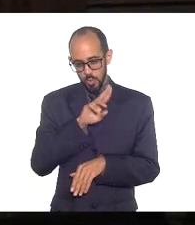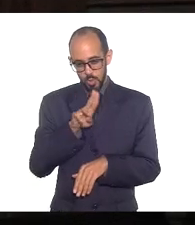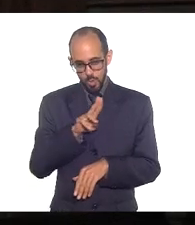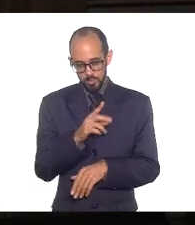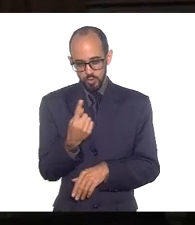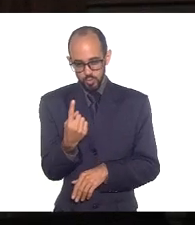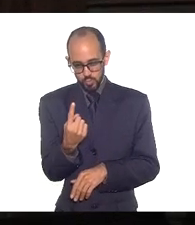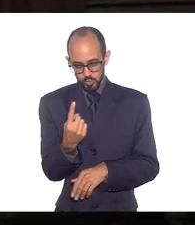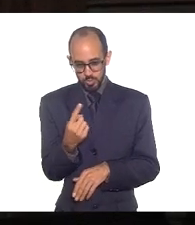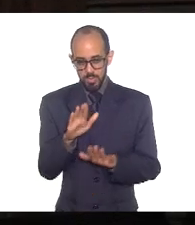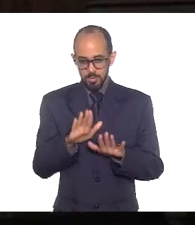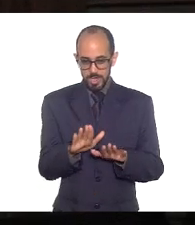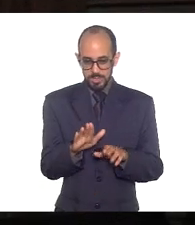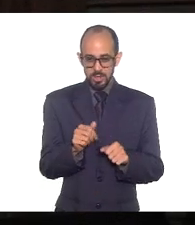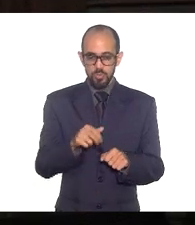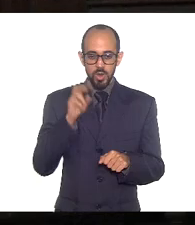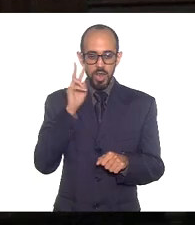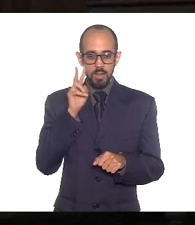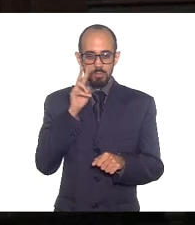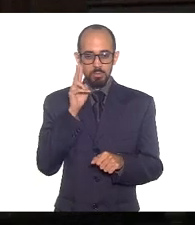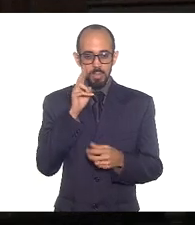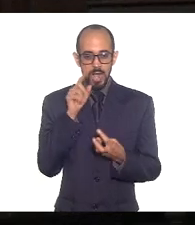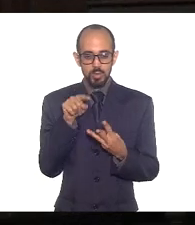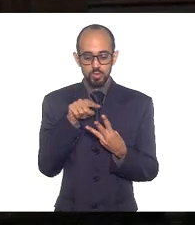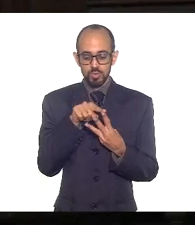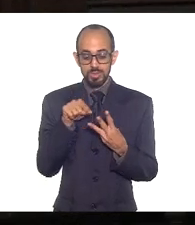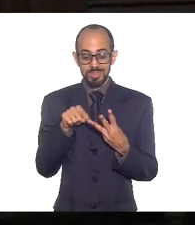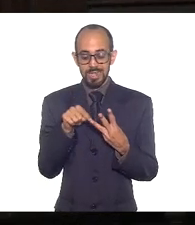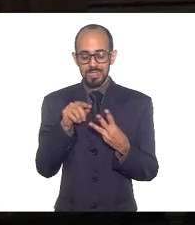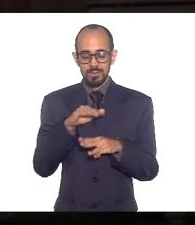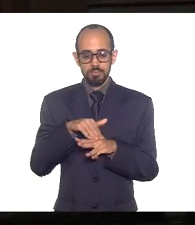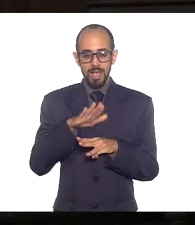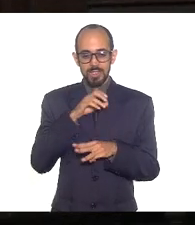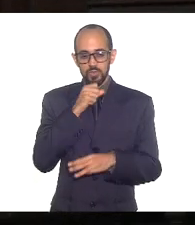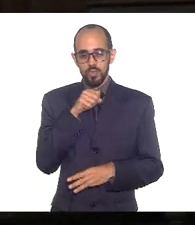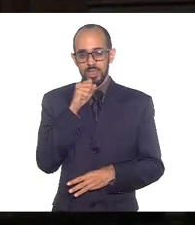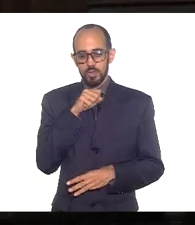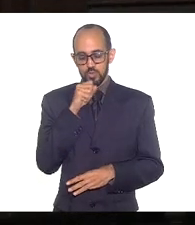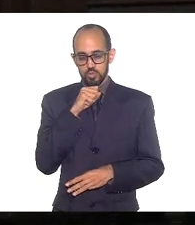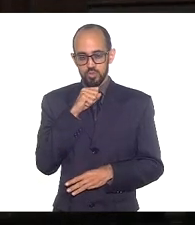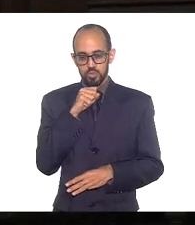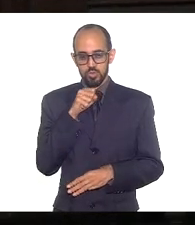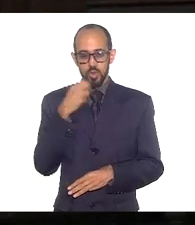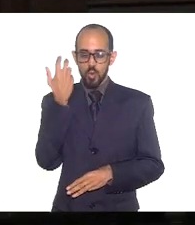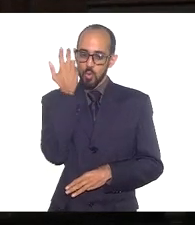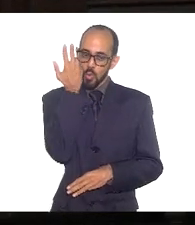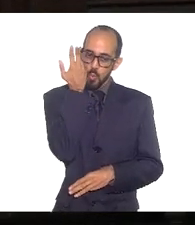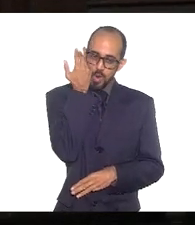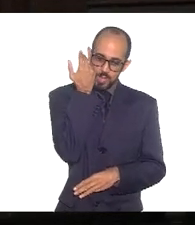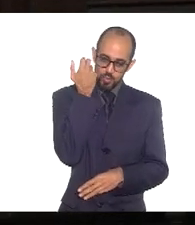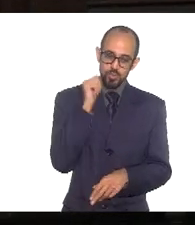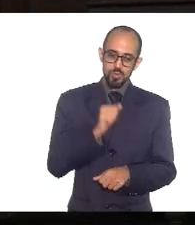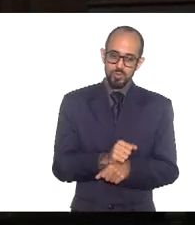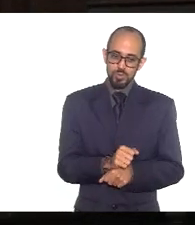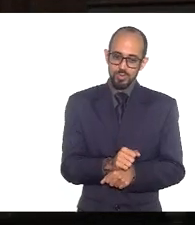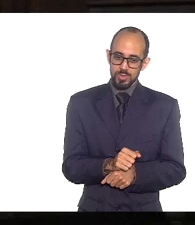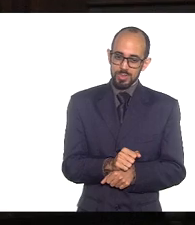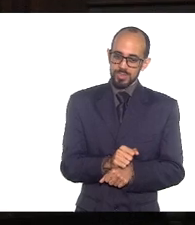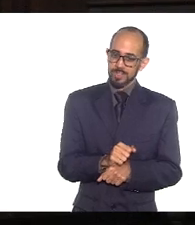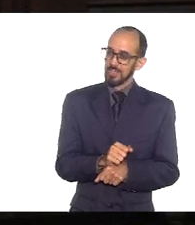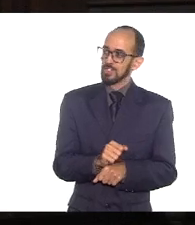vou aqui lembrar do nome dos três mais velhos e ele é o Marco Coelho